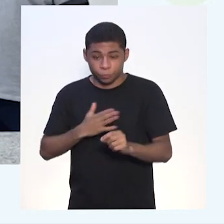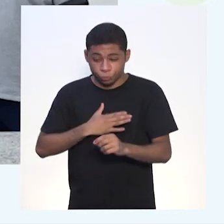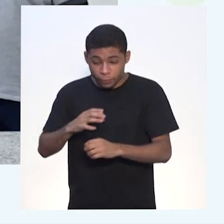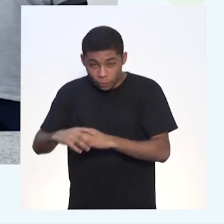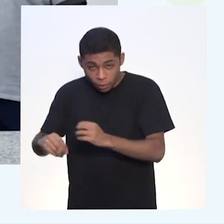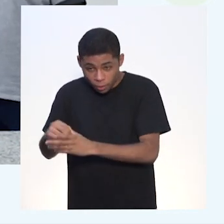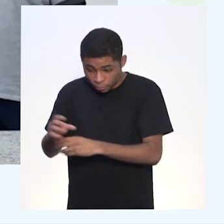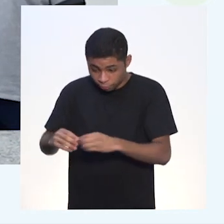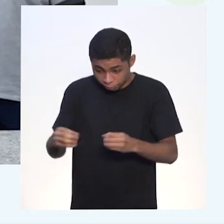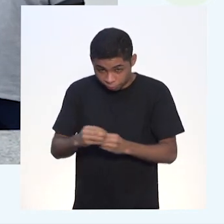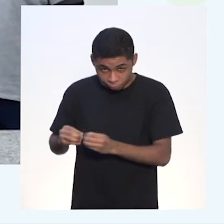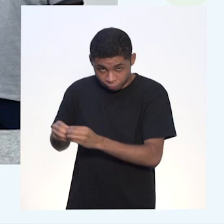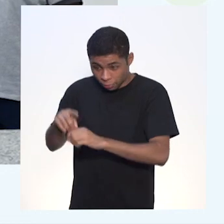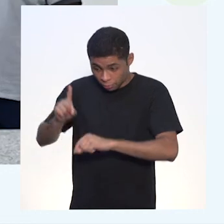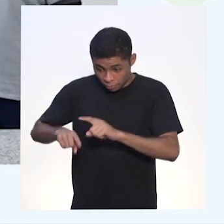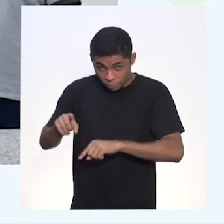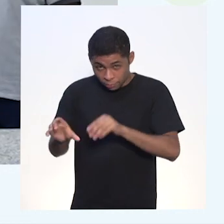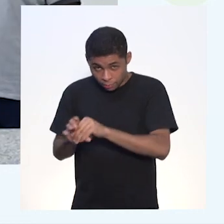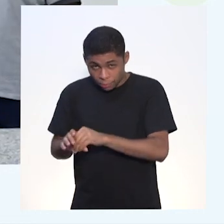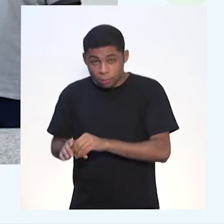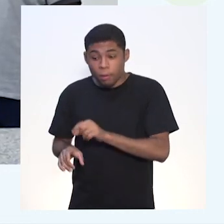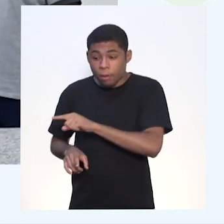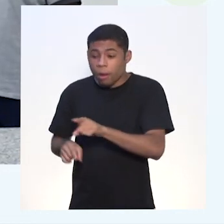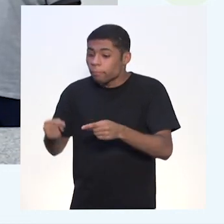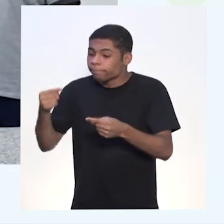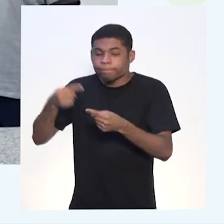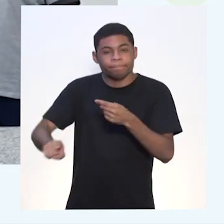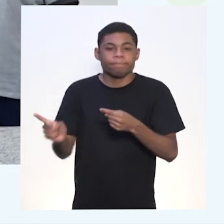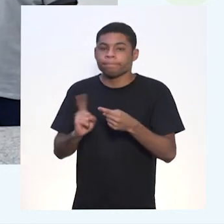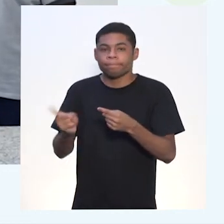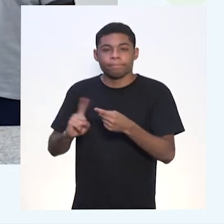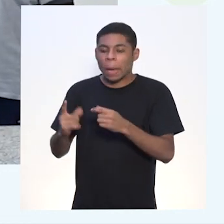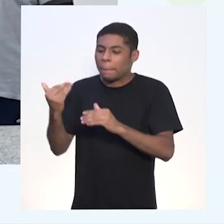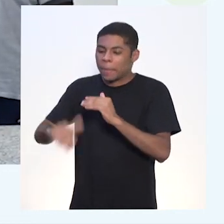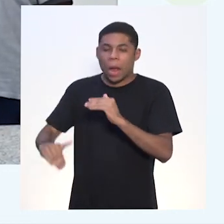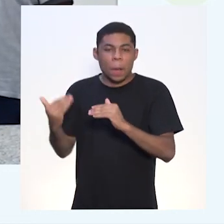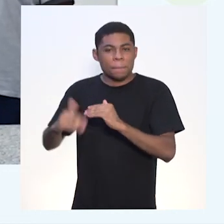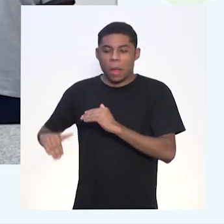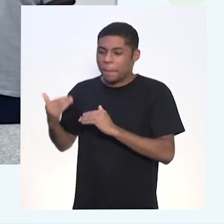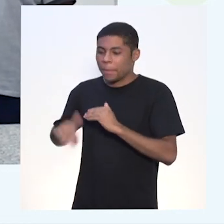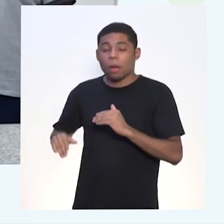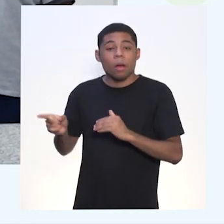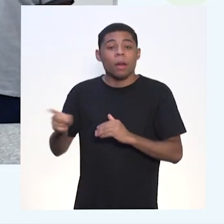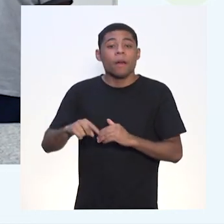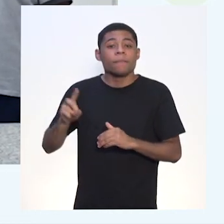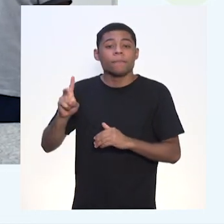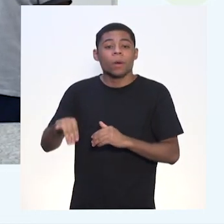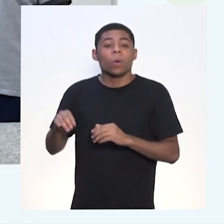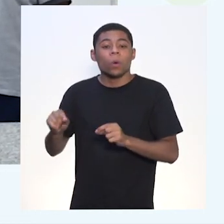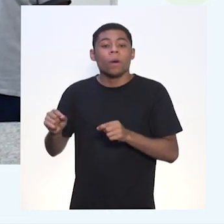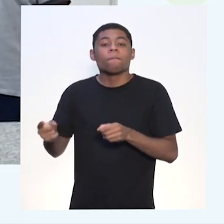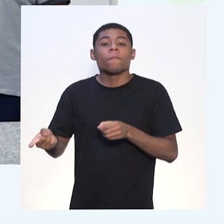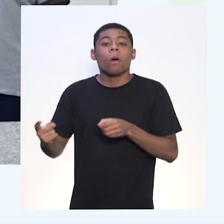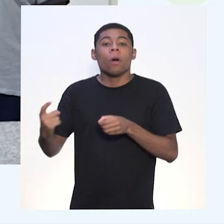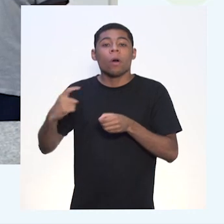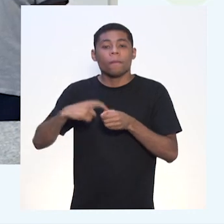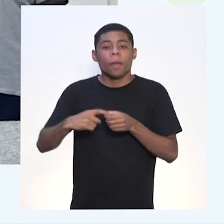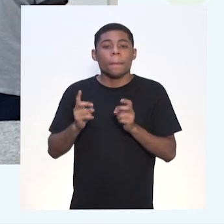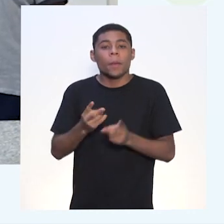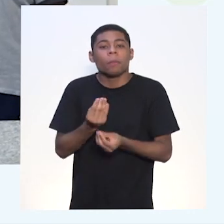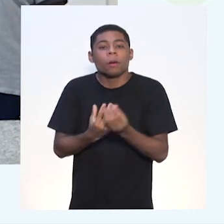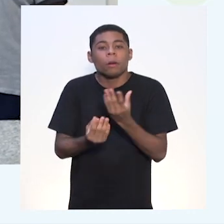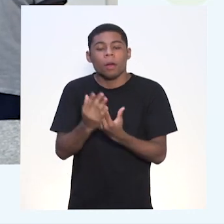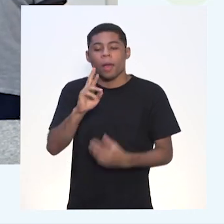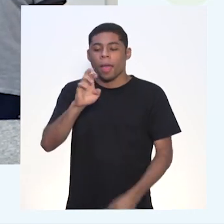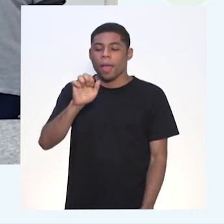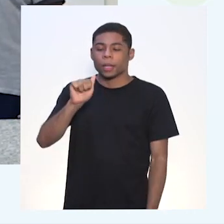moléculas lá, os meus elementos, eles não vão se combinar de maneira adequada e eles vão voltar a ser reagente. Então